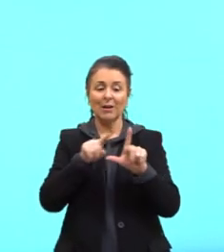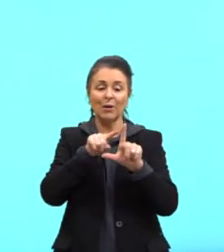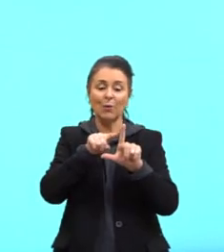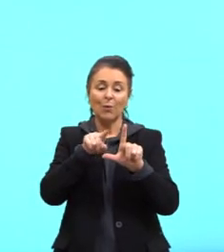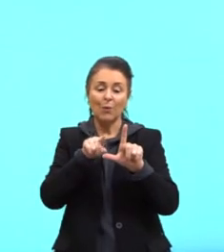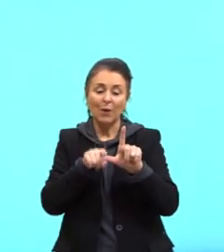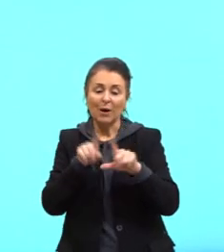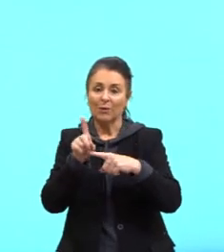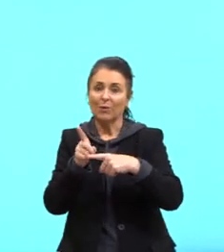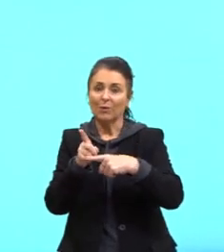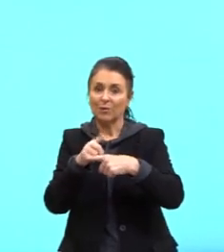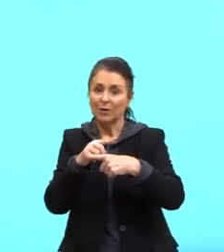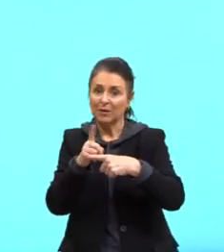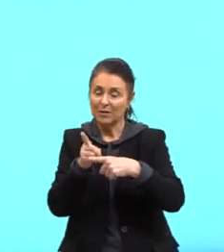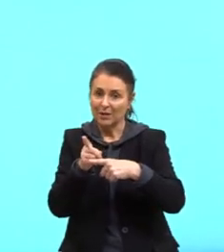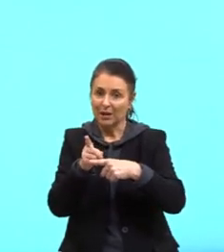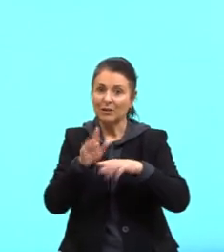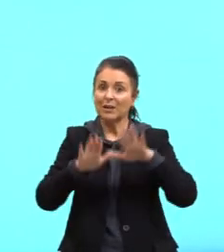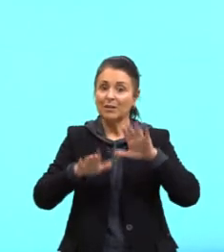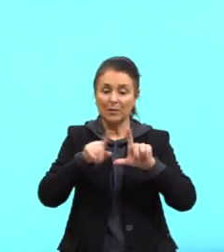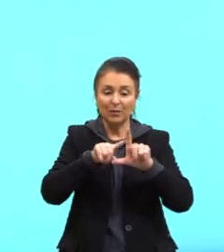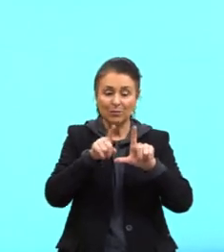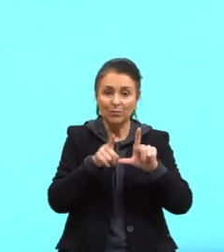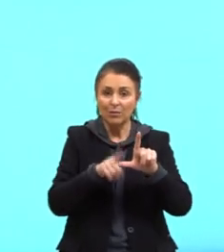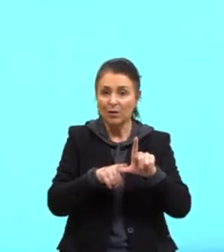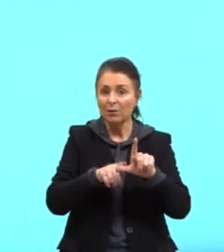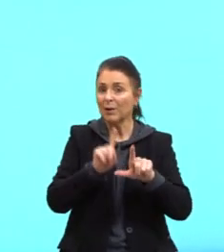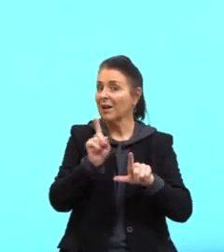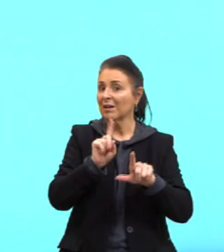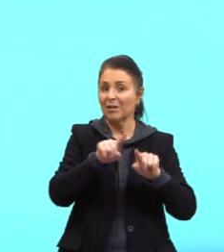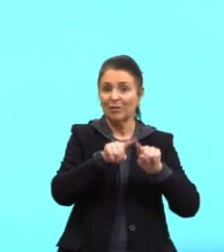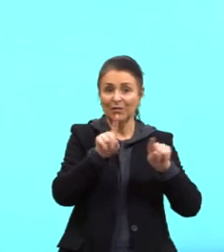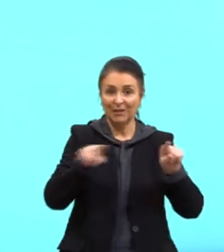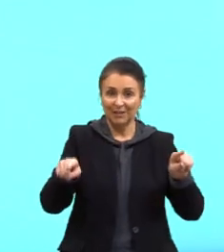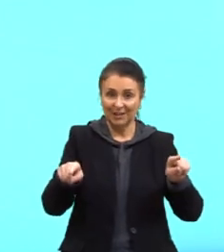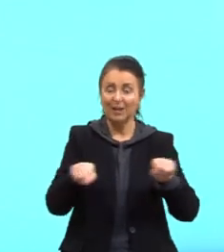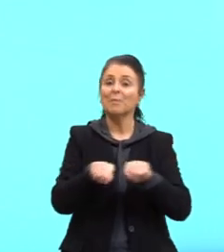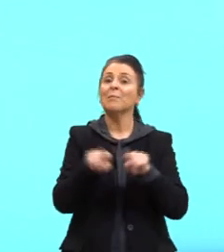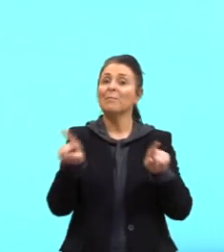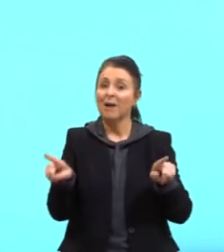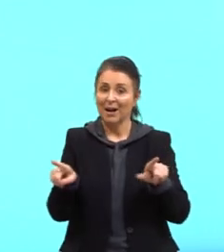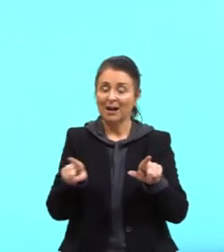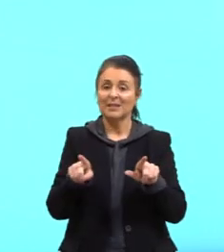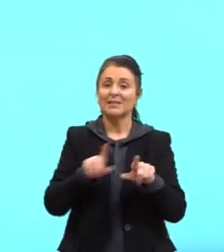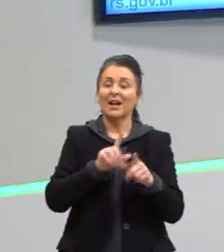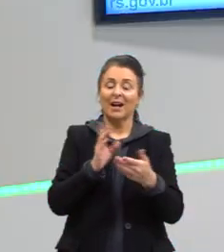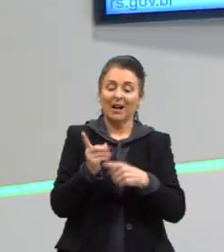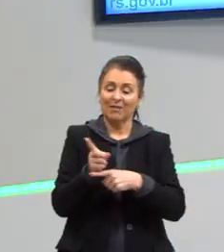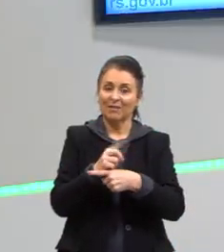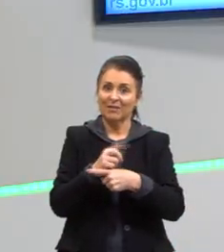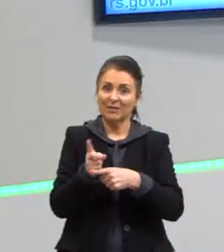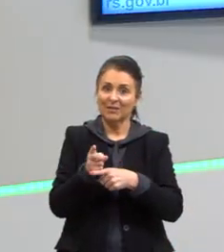ângulo Então não vai variar dependendo do ponto que a gente tá aqui e a tangencial vai mudar